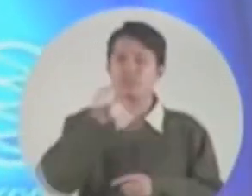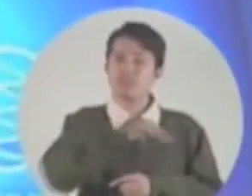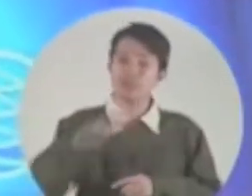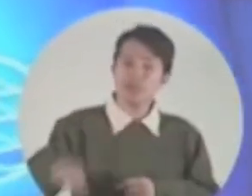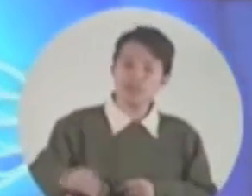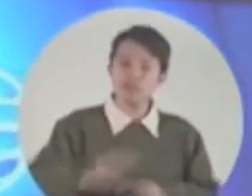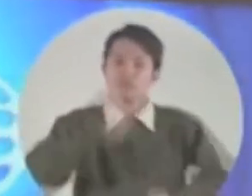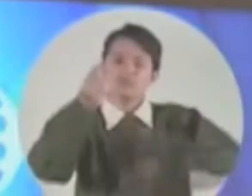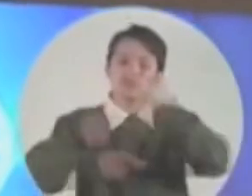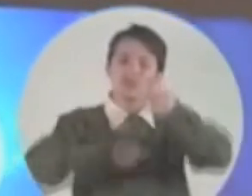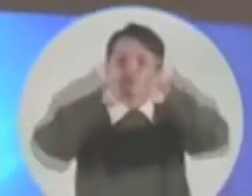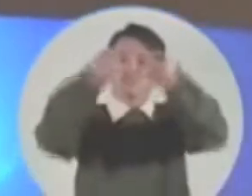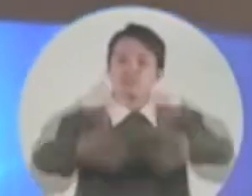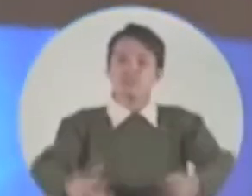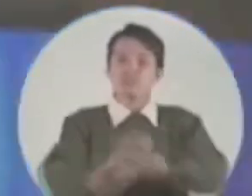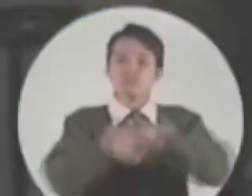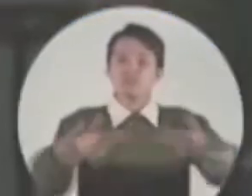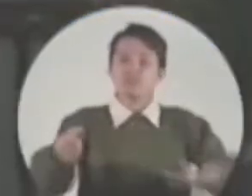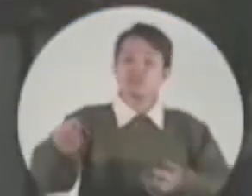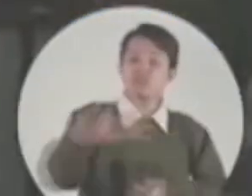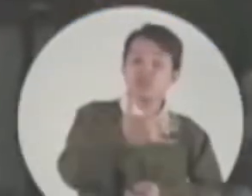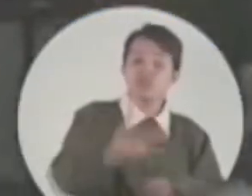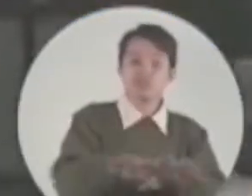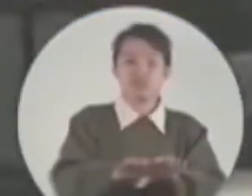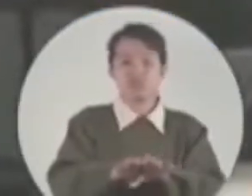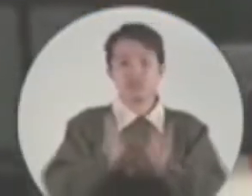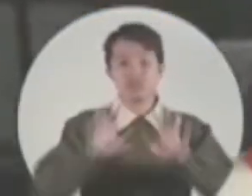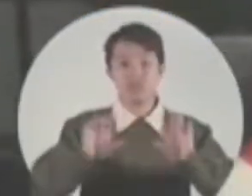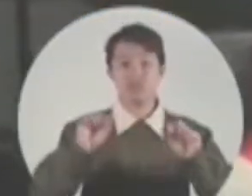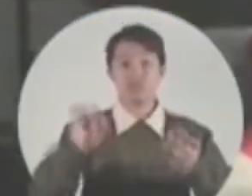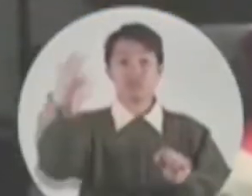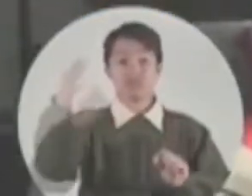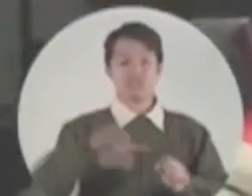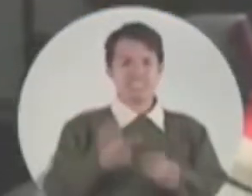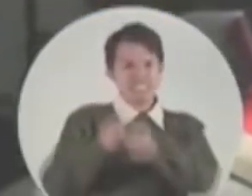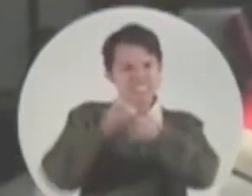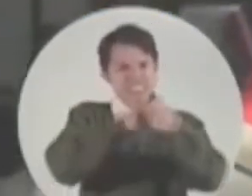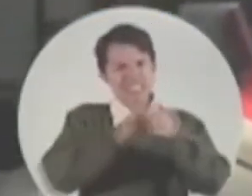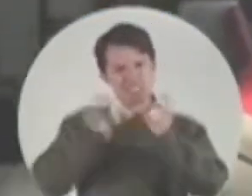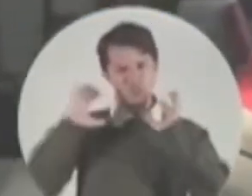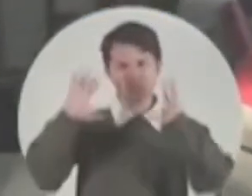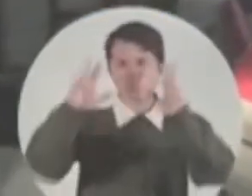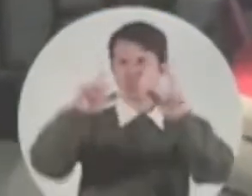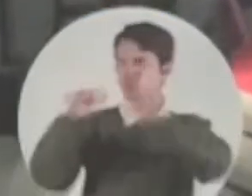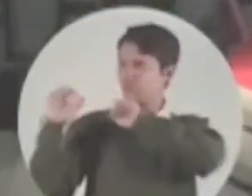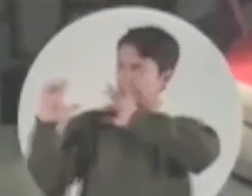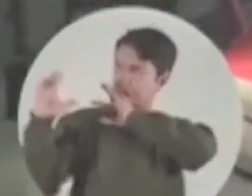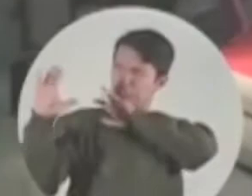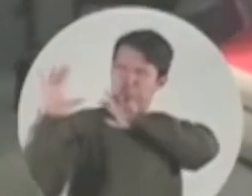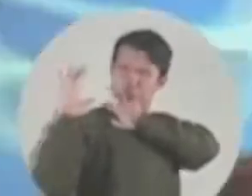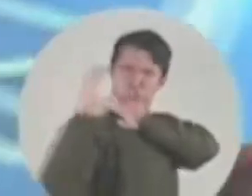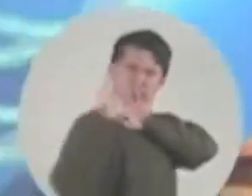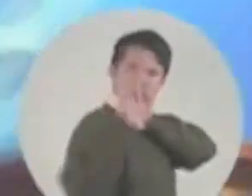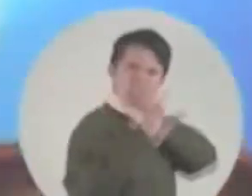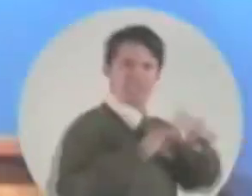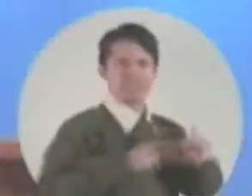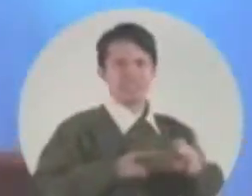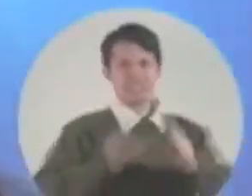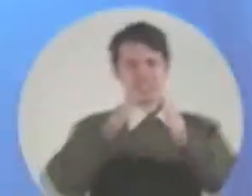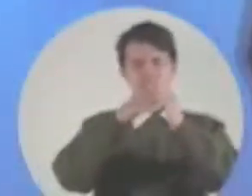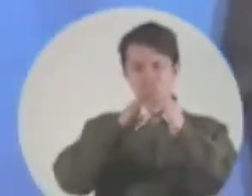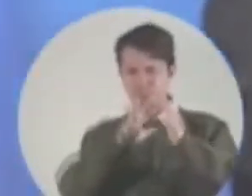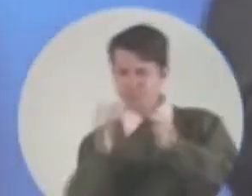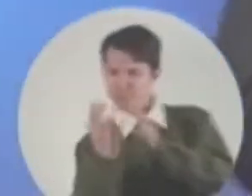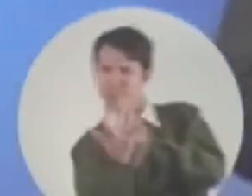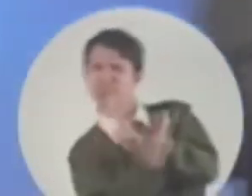falar alguma coisa nova, interessante. E aí a cidade toda foi para a casa de Lázaro. E eu posso imaginar essa multidão